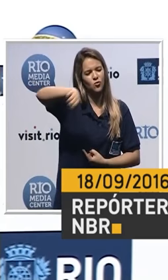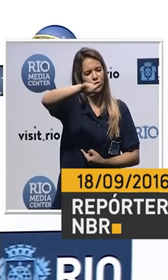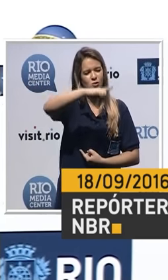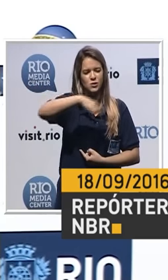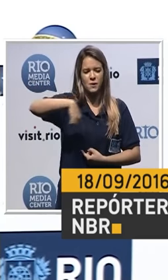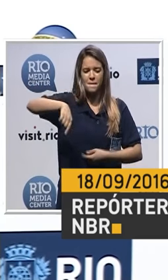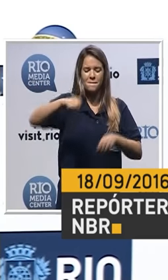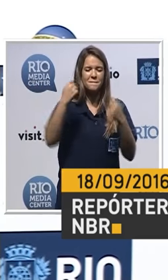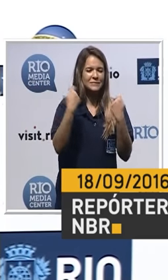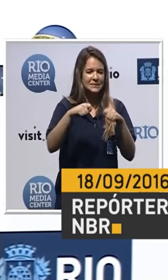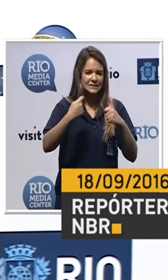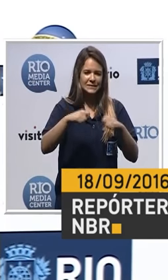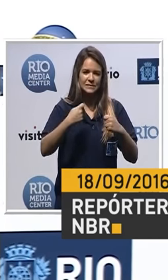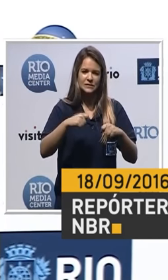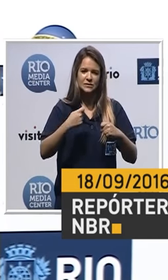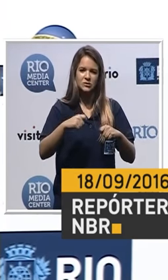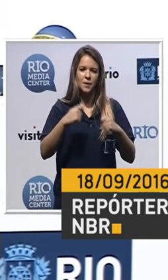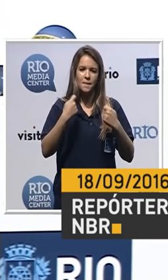nossas